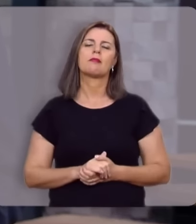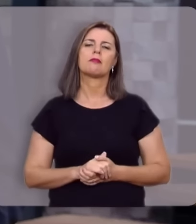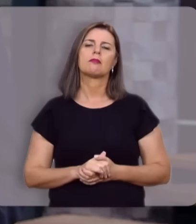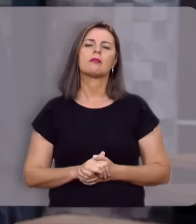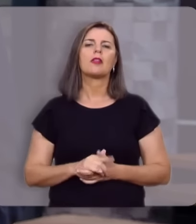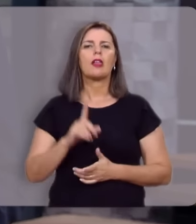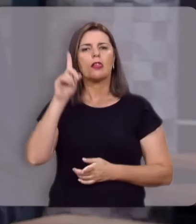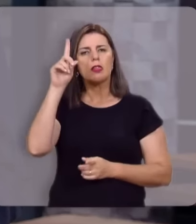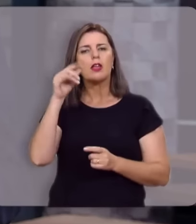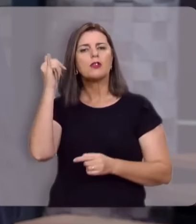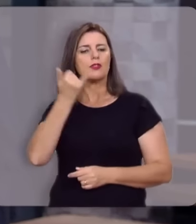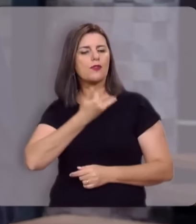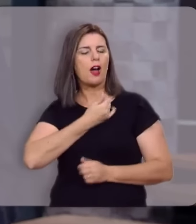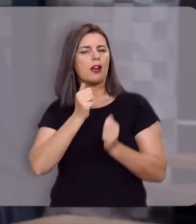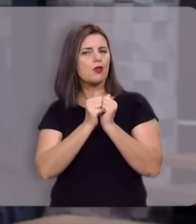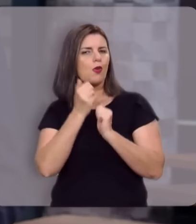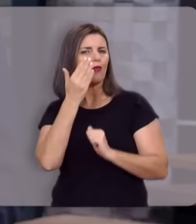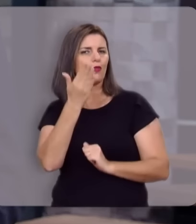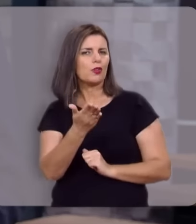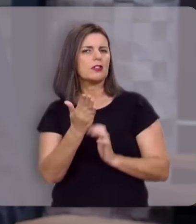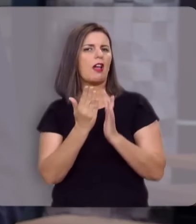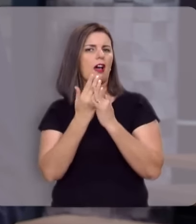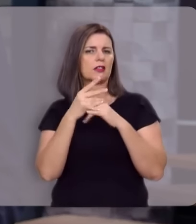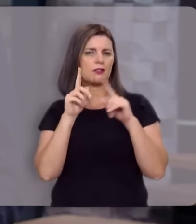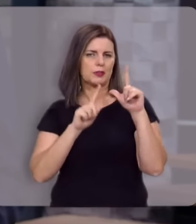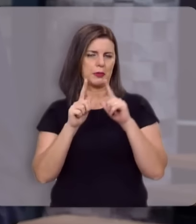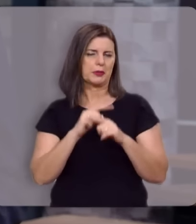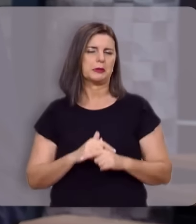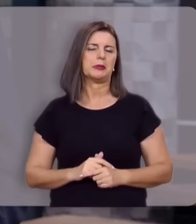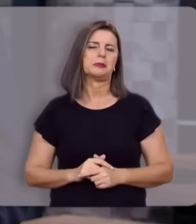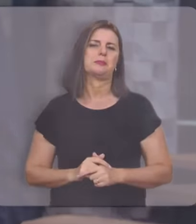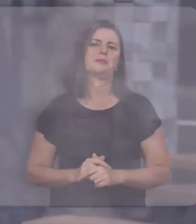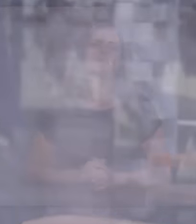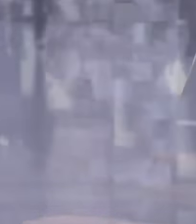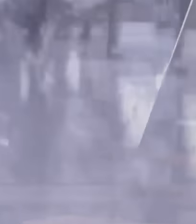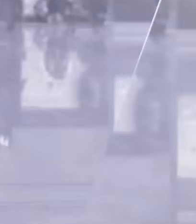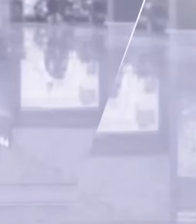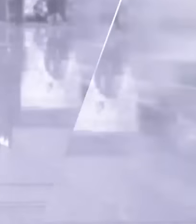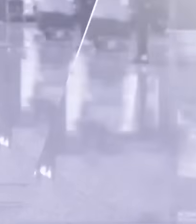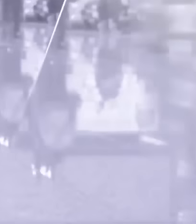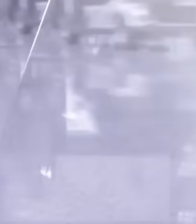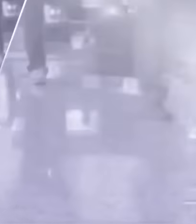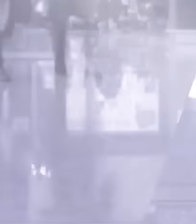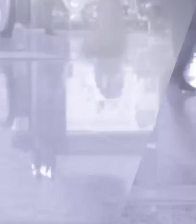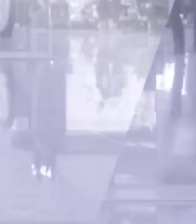fé. Que Deus fale com você por meio desse programa.